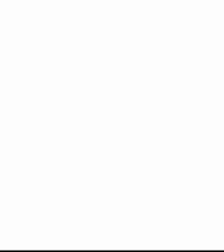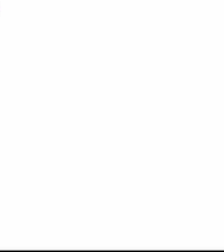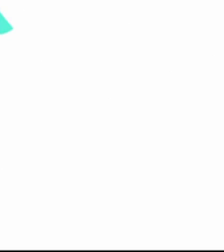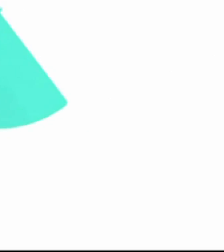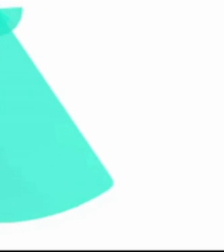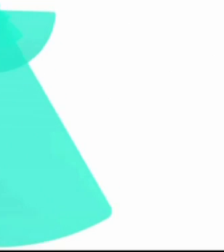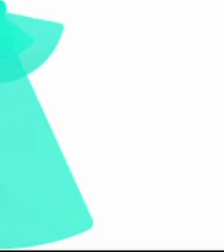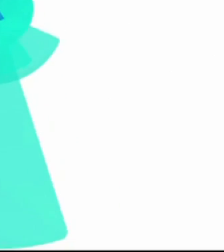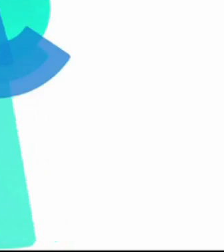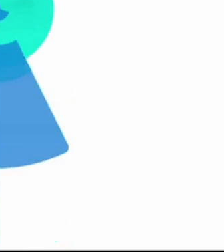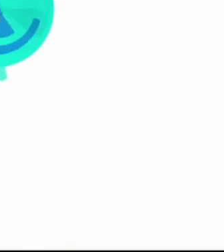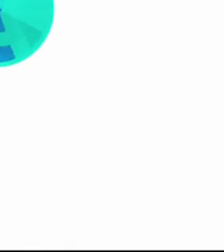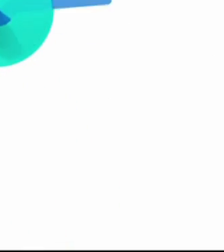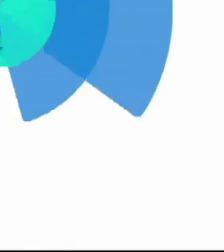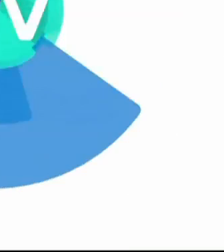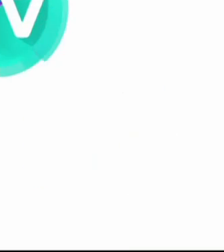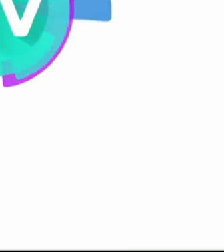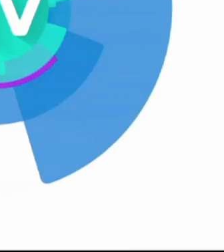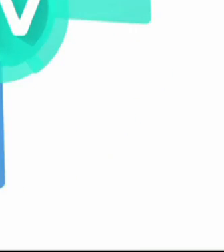e